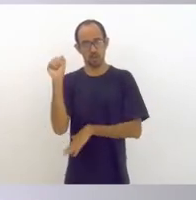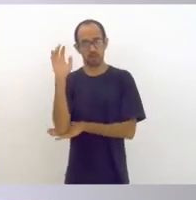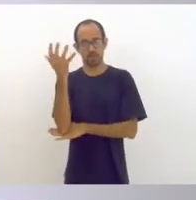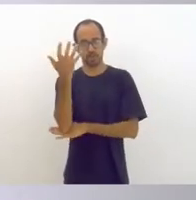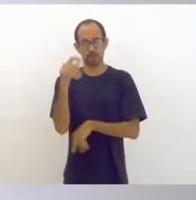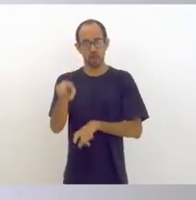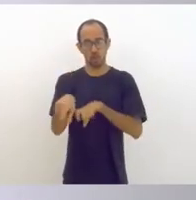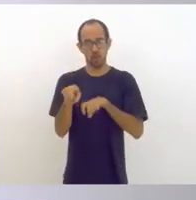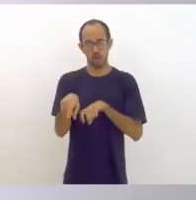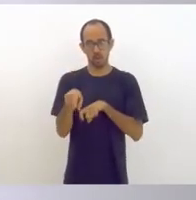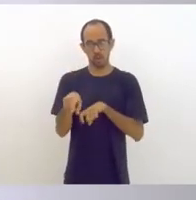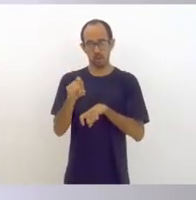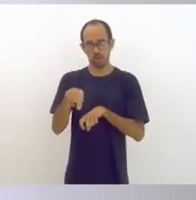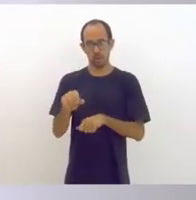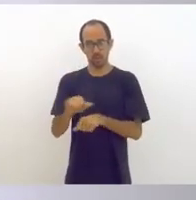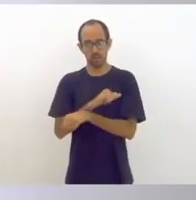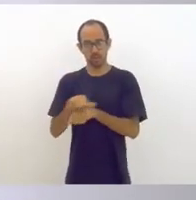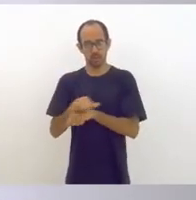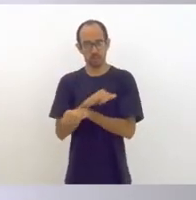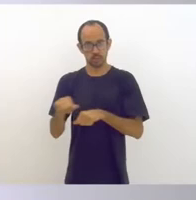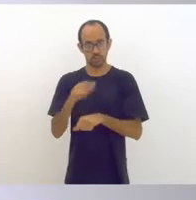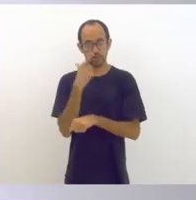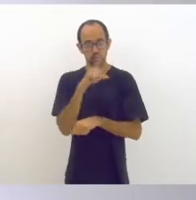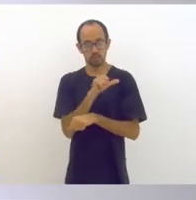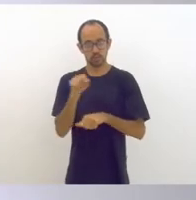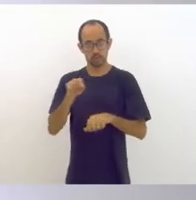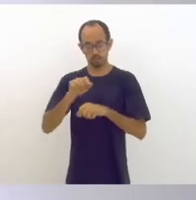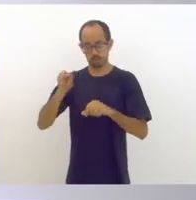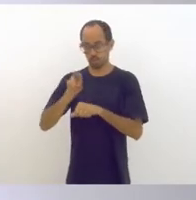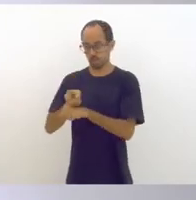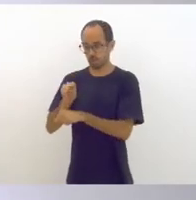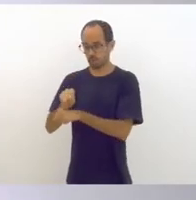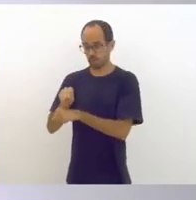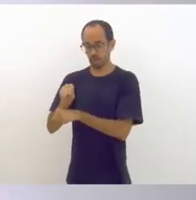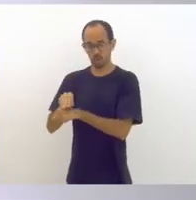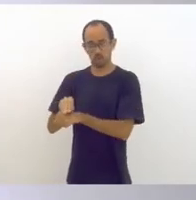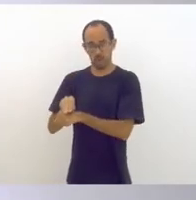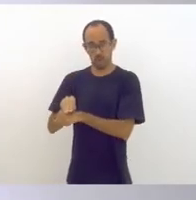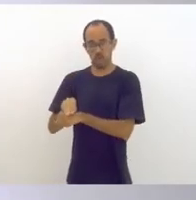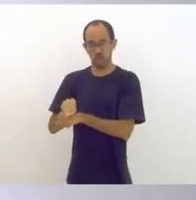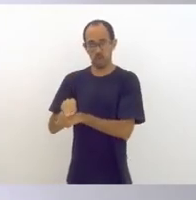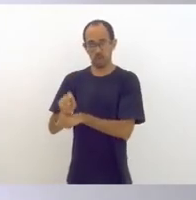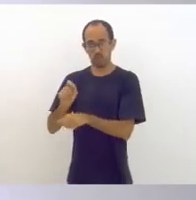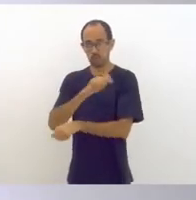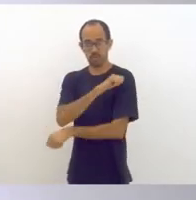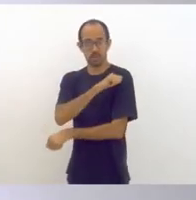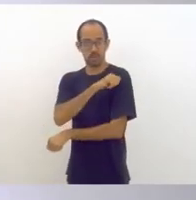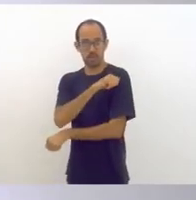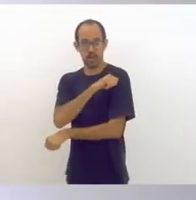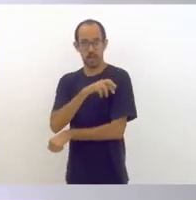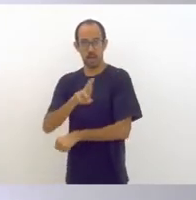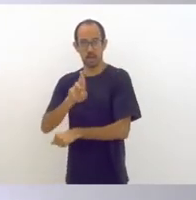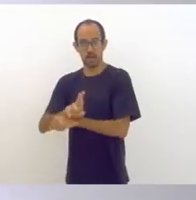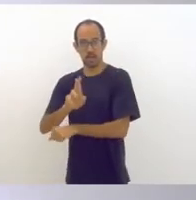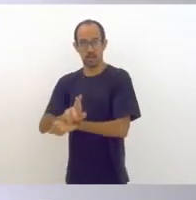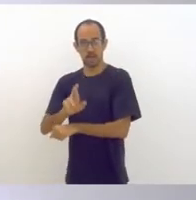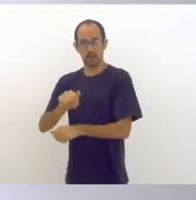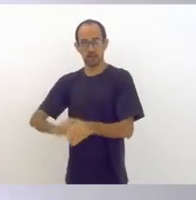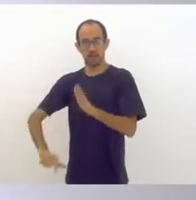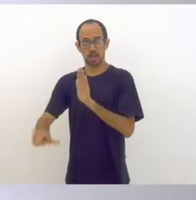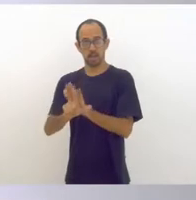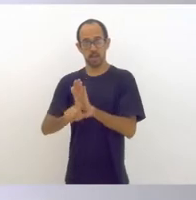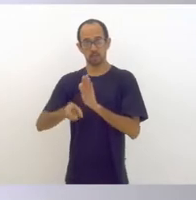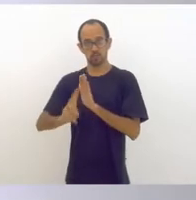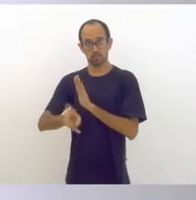instrumento onde ele vai conseguir proteger e fiscalizar as faixas marginais de proteção, as reservas legais, as áreas de preservação